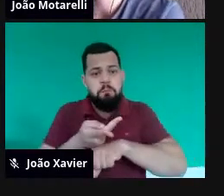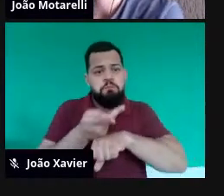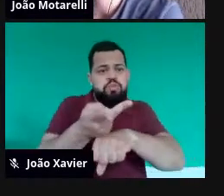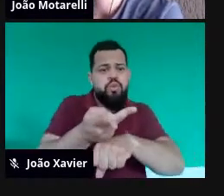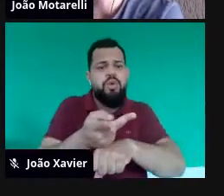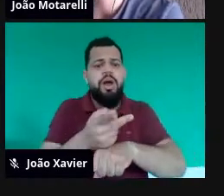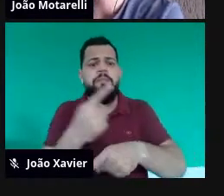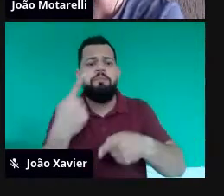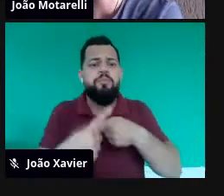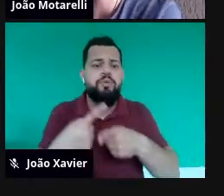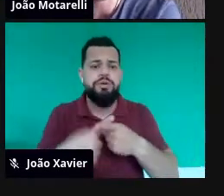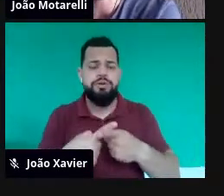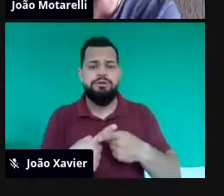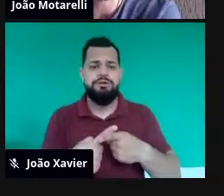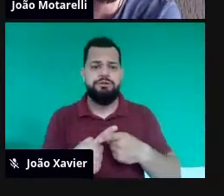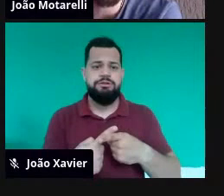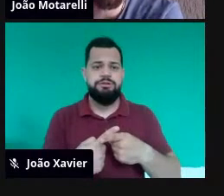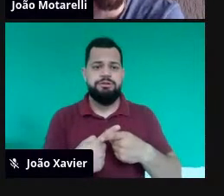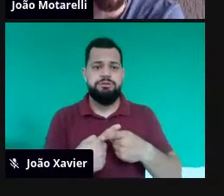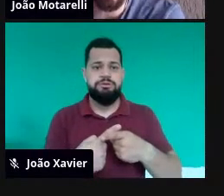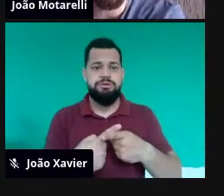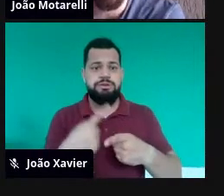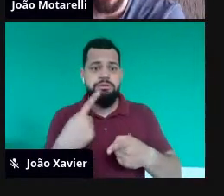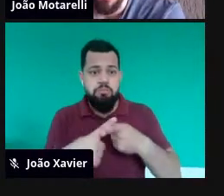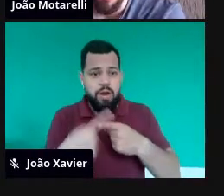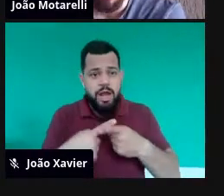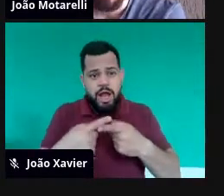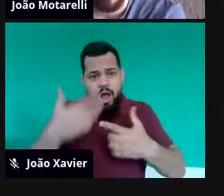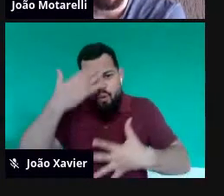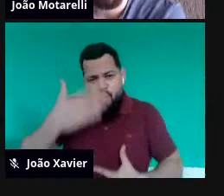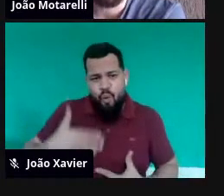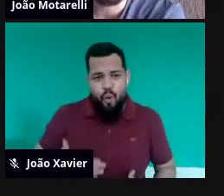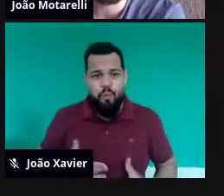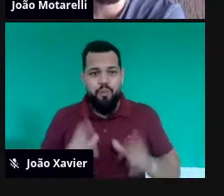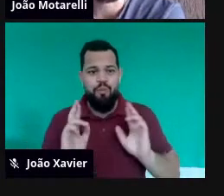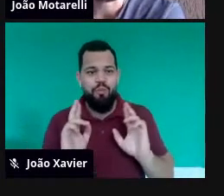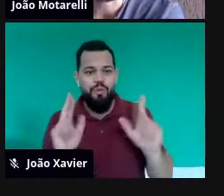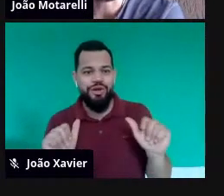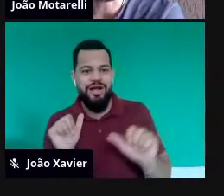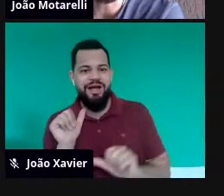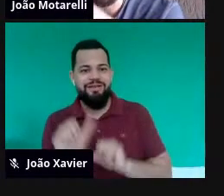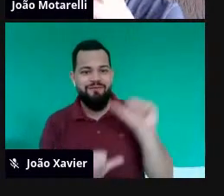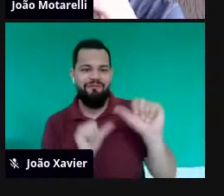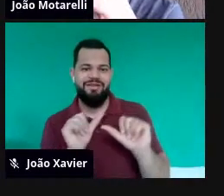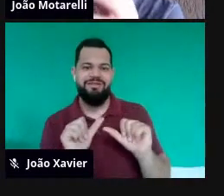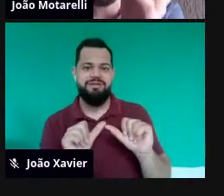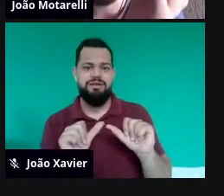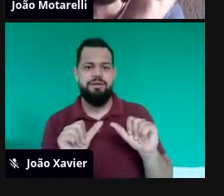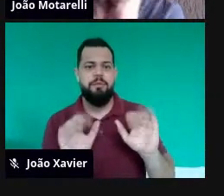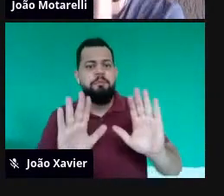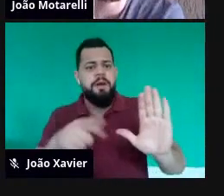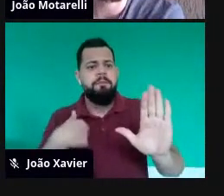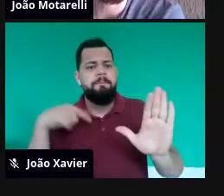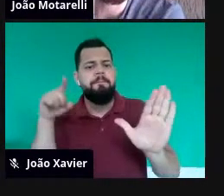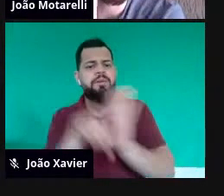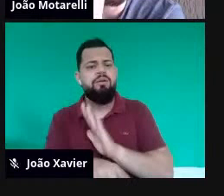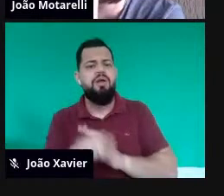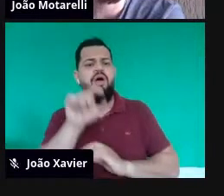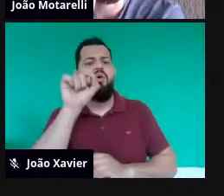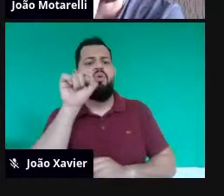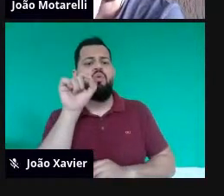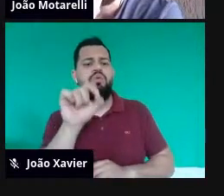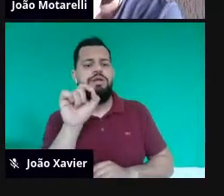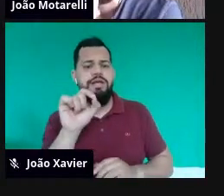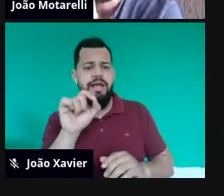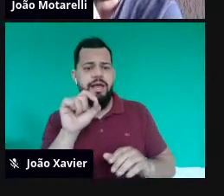para justamente uma alteração da composição corporal. Só que aí a gente precisa entender o que é a nutrição esportiva. Eu já vou voltar nesse